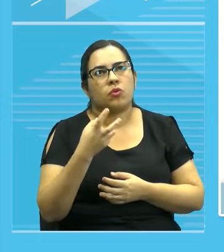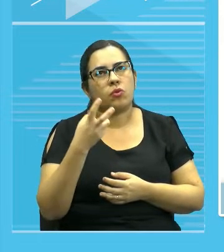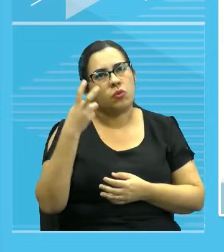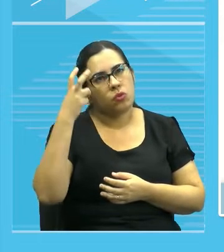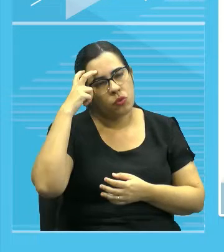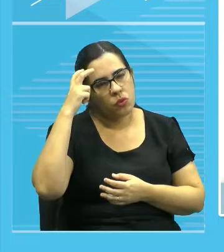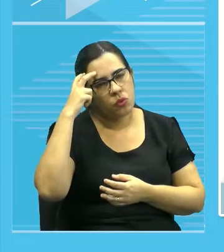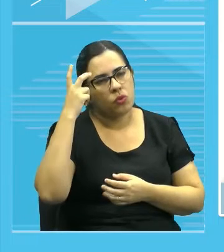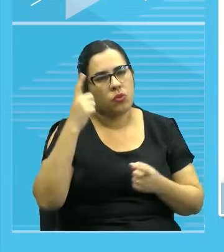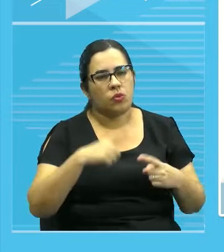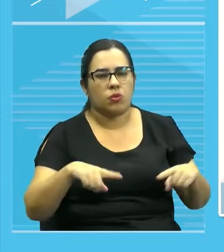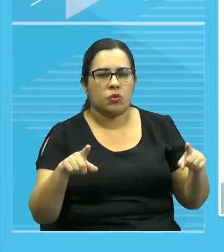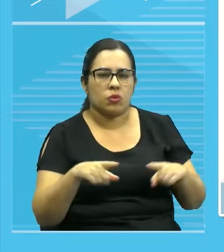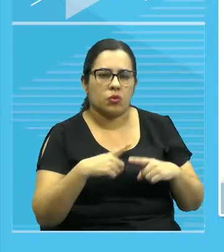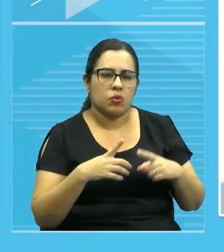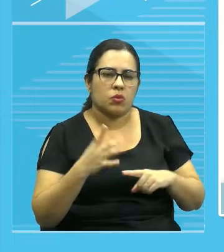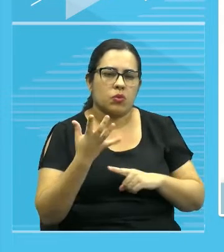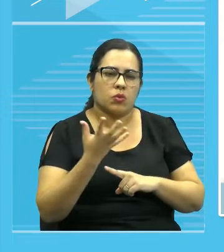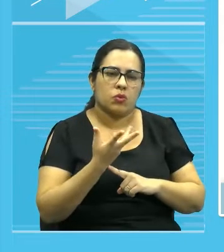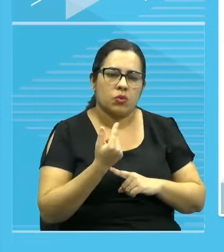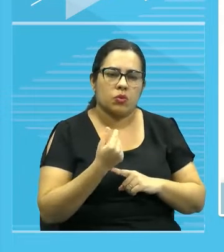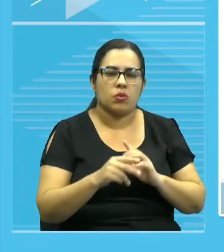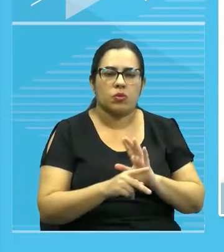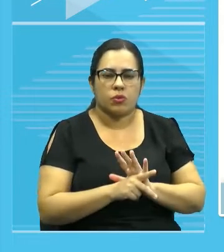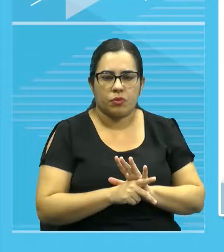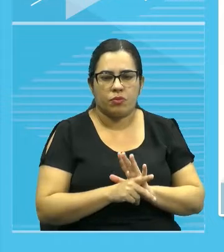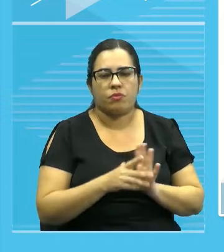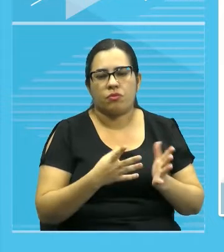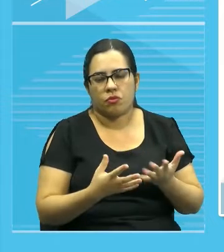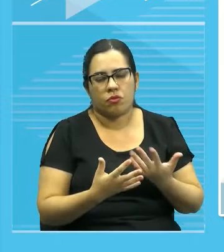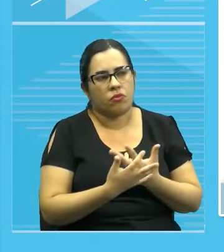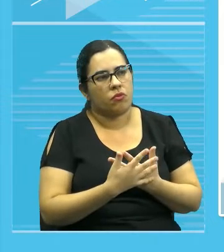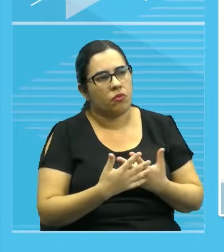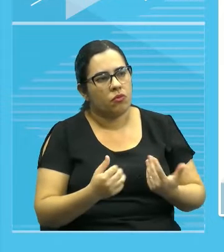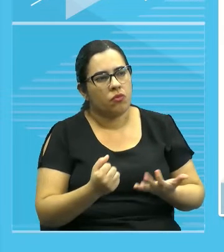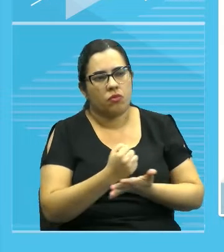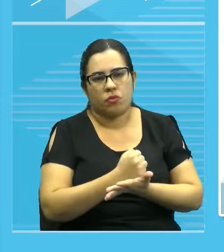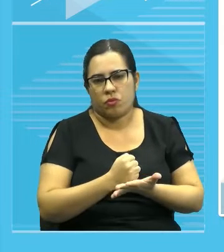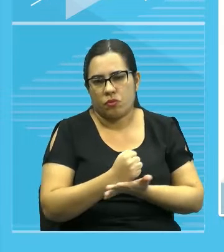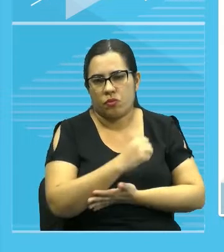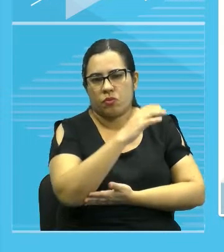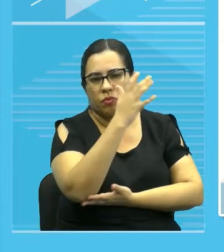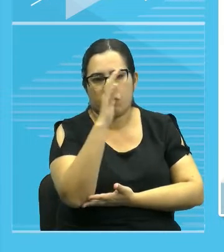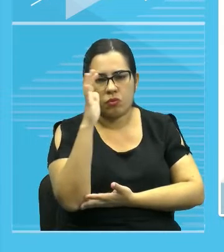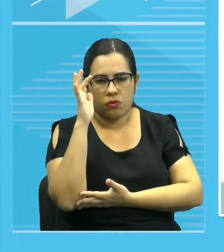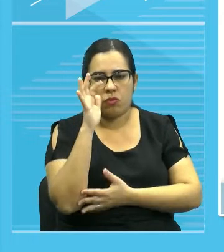A arte as ervas farmacológicas